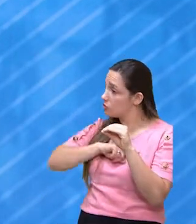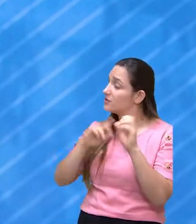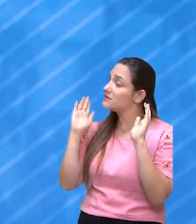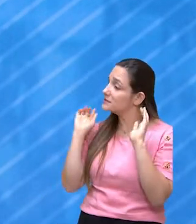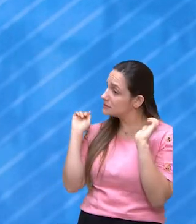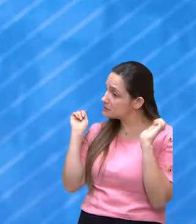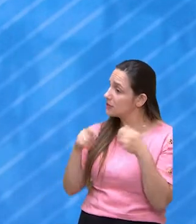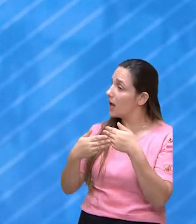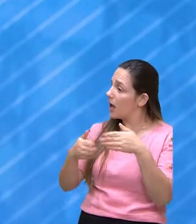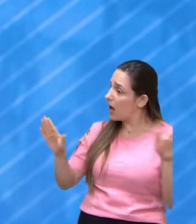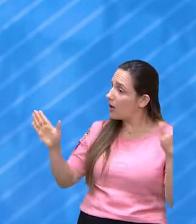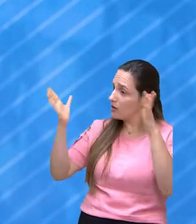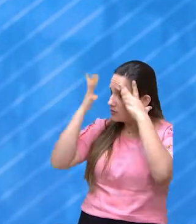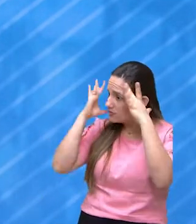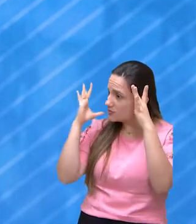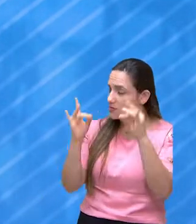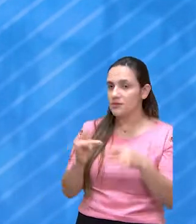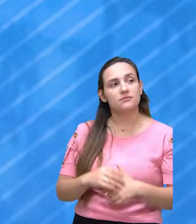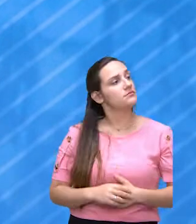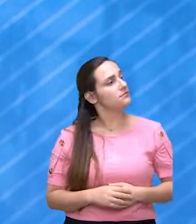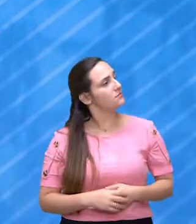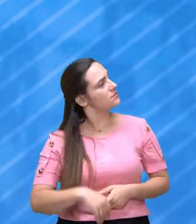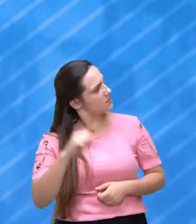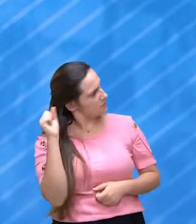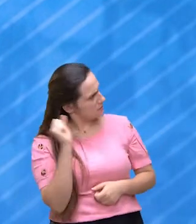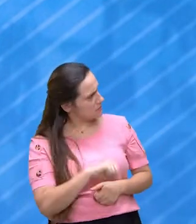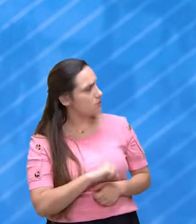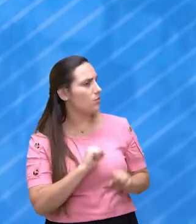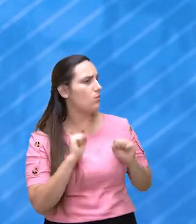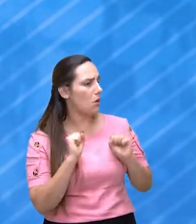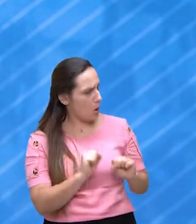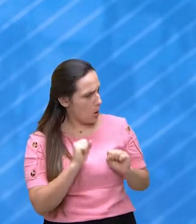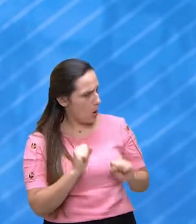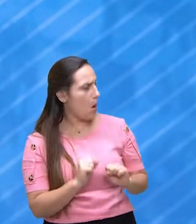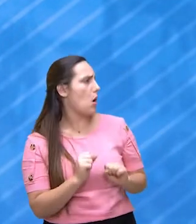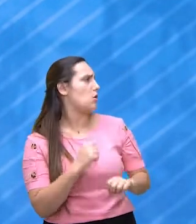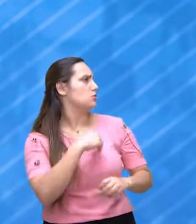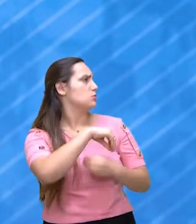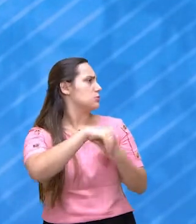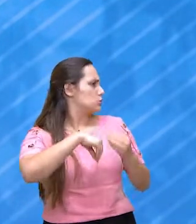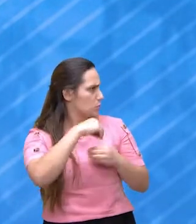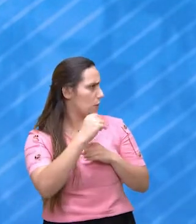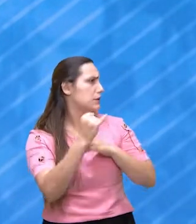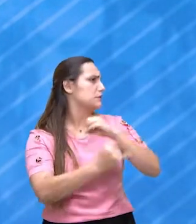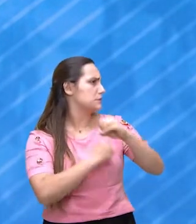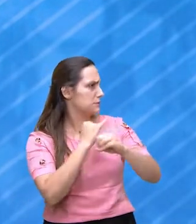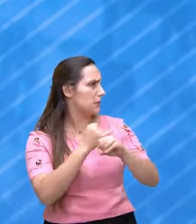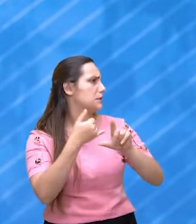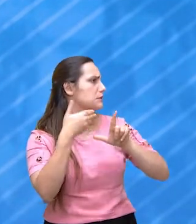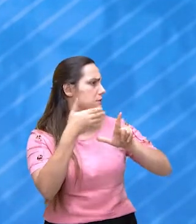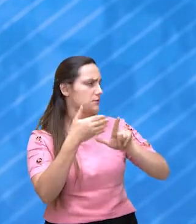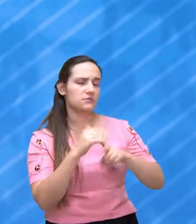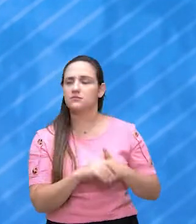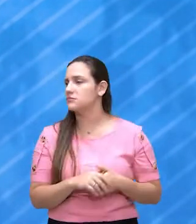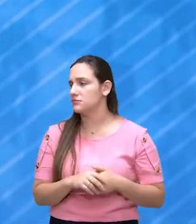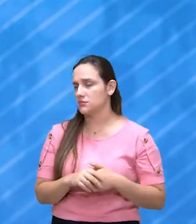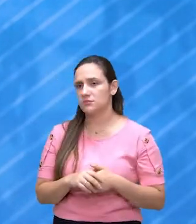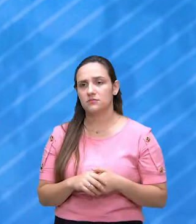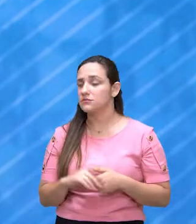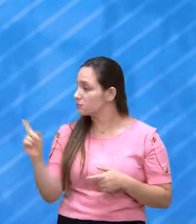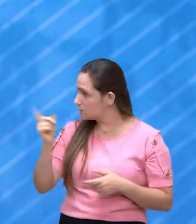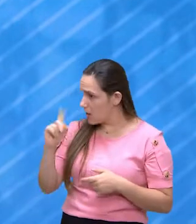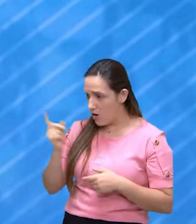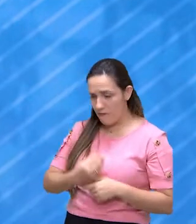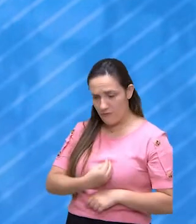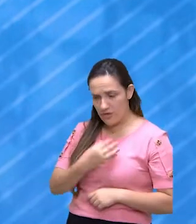inaugural ele me falou em janeiro que Então tá vamos fazer uma aula inaugural a distância né porque a gente ainda estava naquela situação ainda